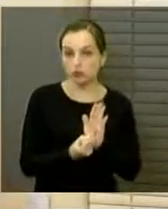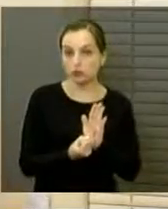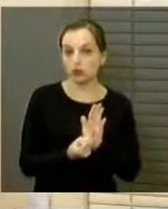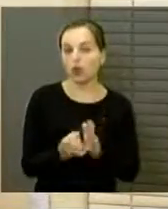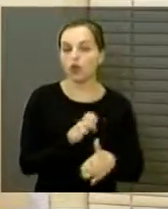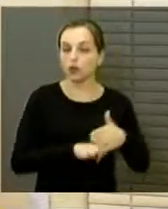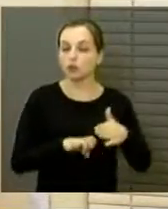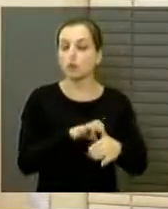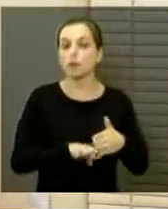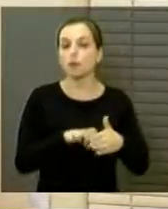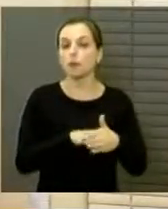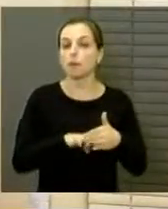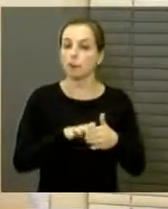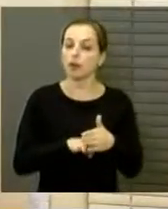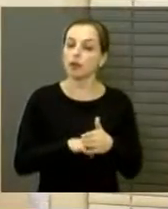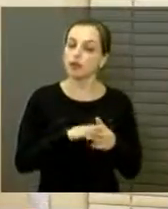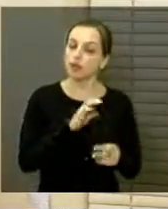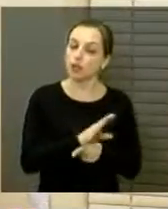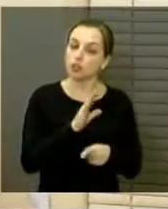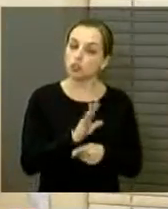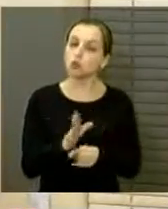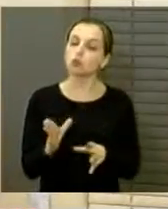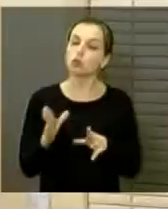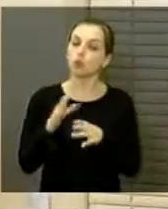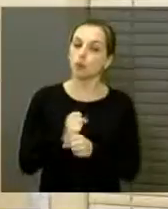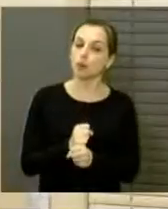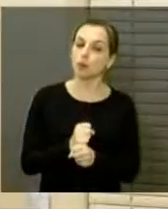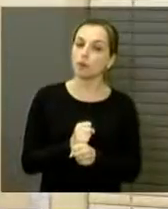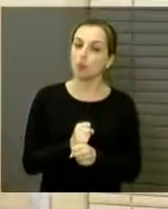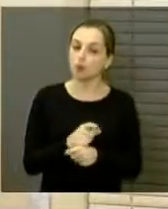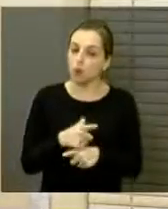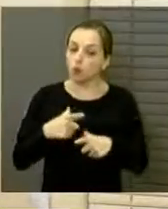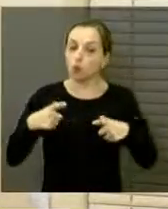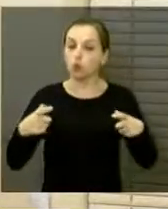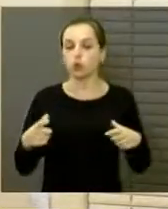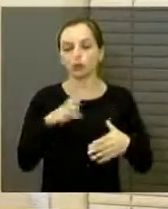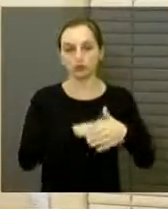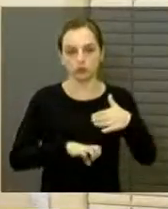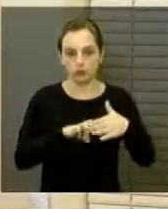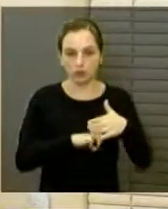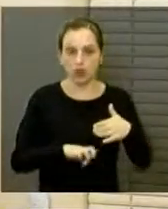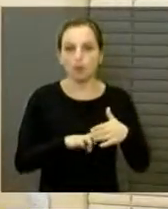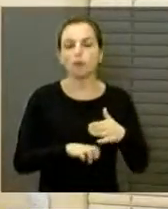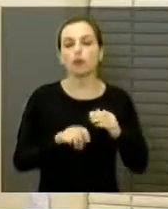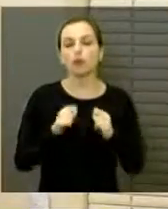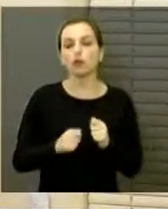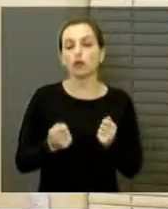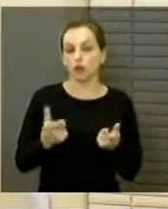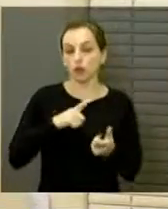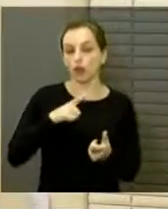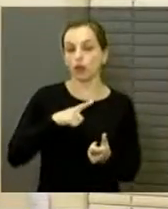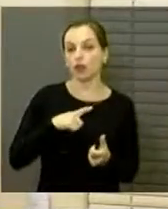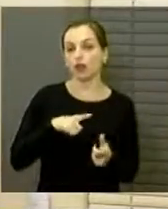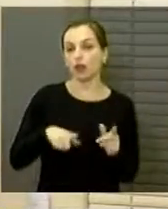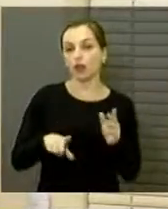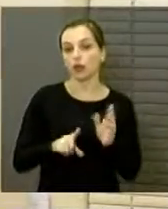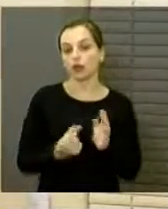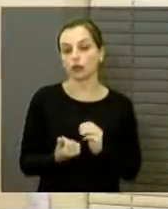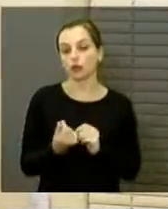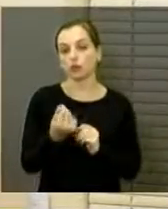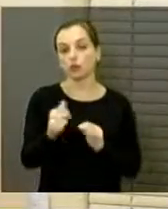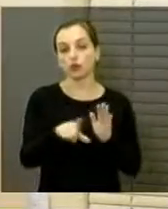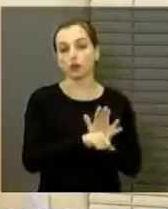empresas acabam privilegiando e contemplando as grandes produções. Hoje, quem capta maciçamente com dinheiro da Lei Rouanet no